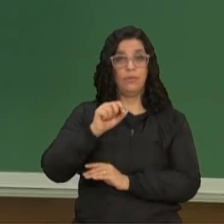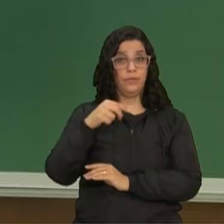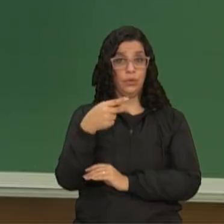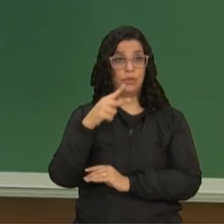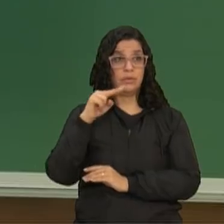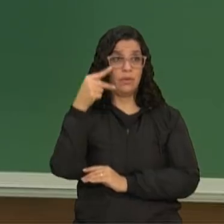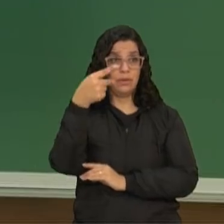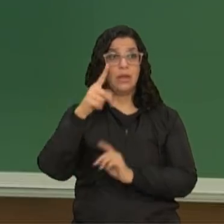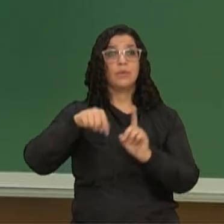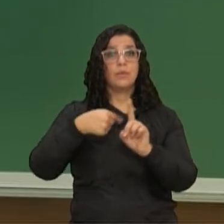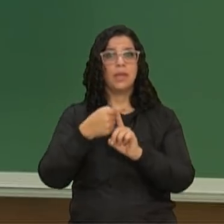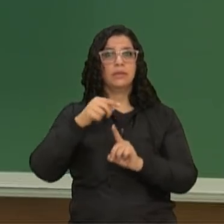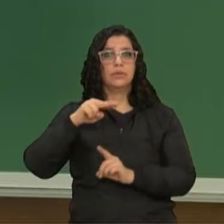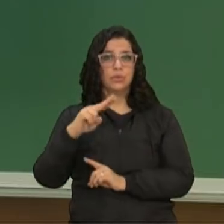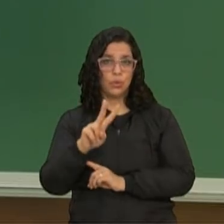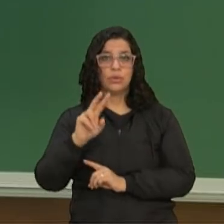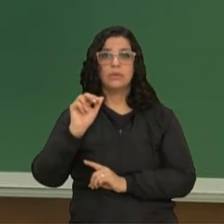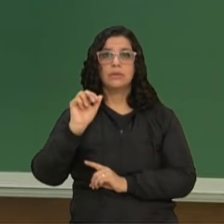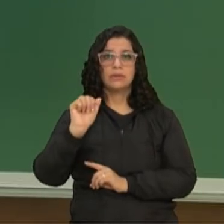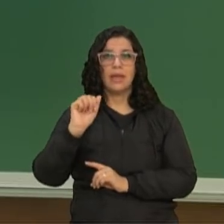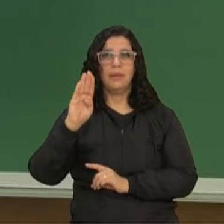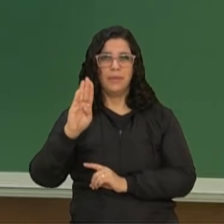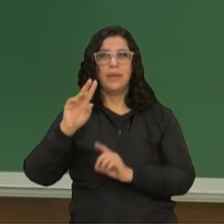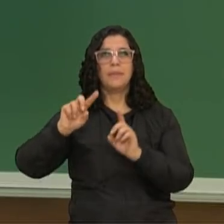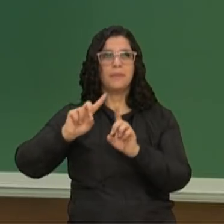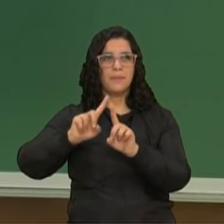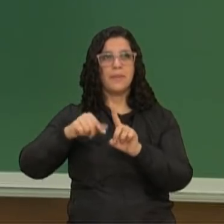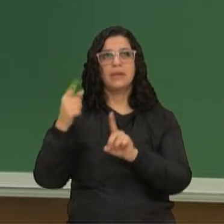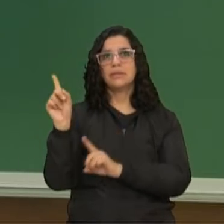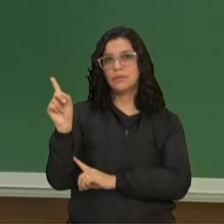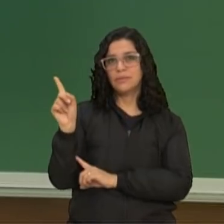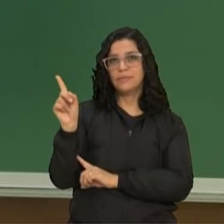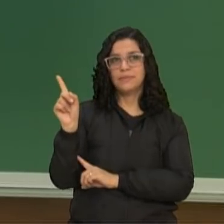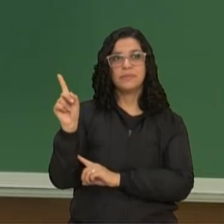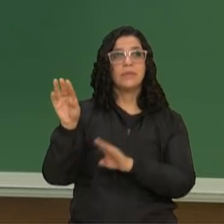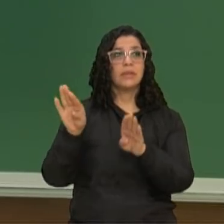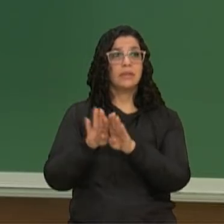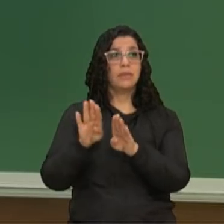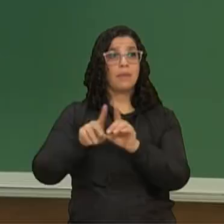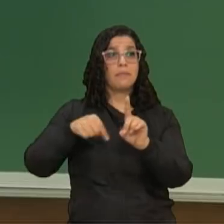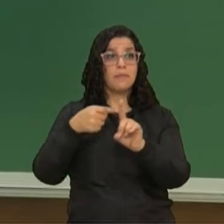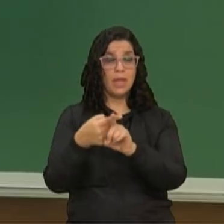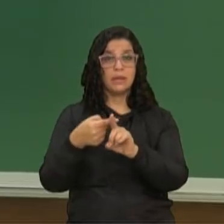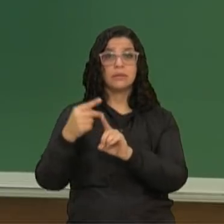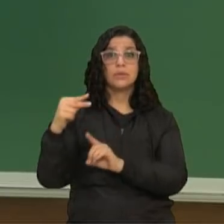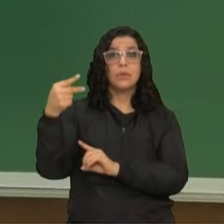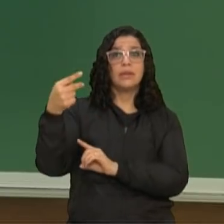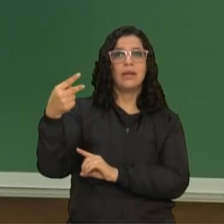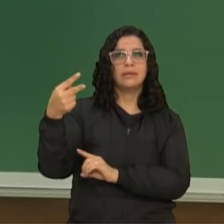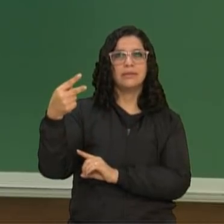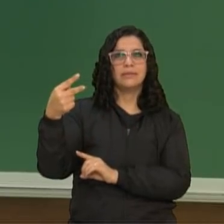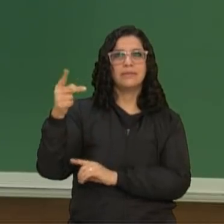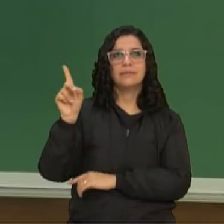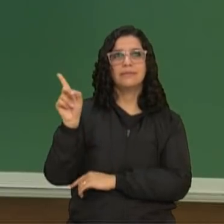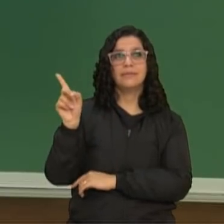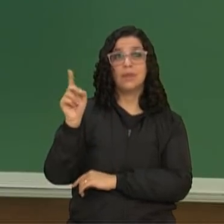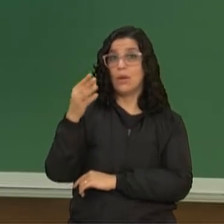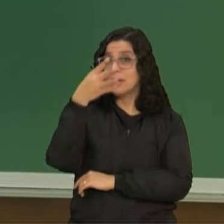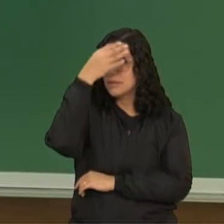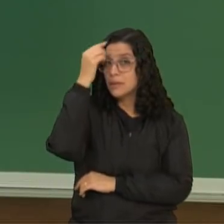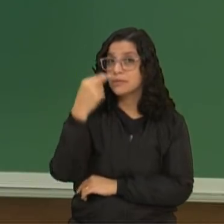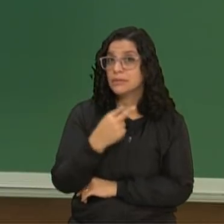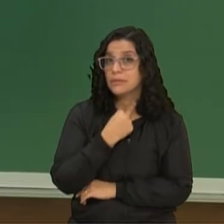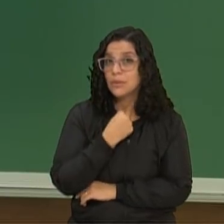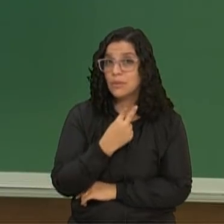o primeiro vezes o segundo, 2 vezes 2, 4, vezes 2, 8i, mais o quadrado do segundo. Aqui não esquecer,